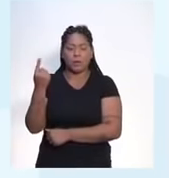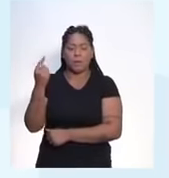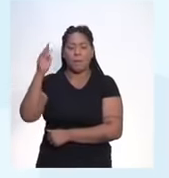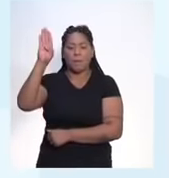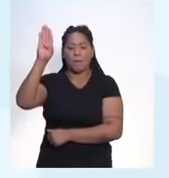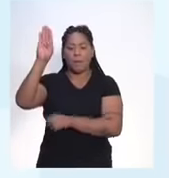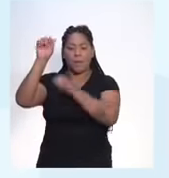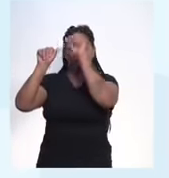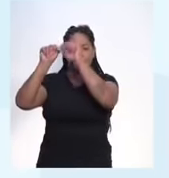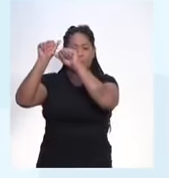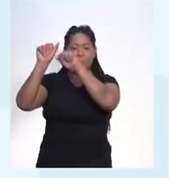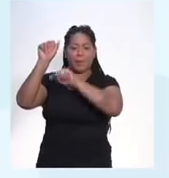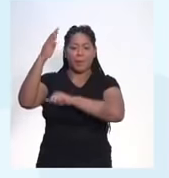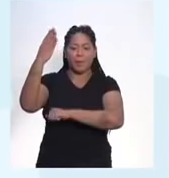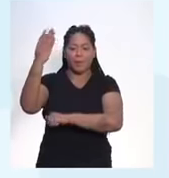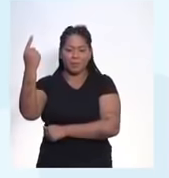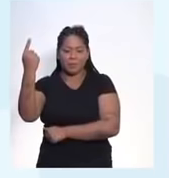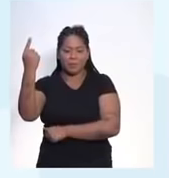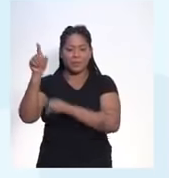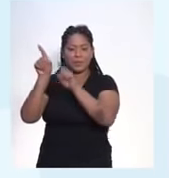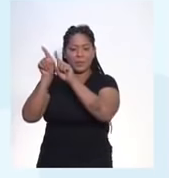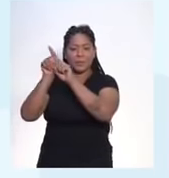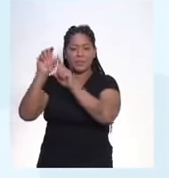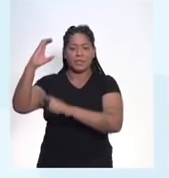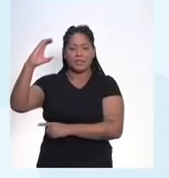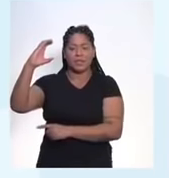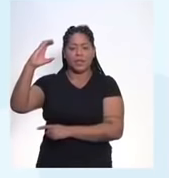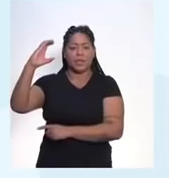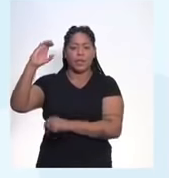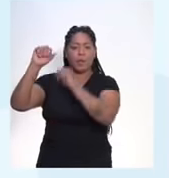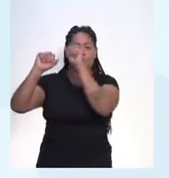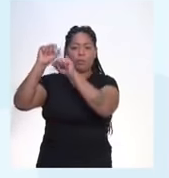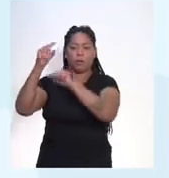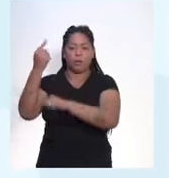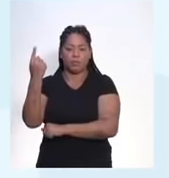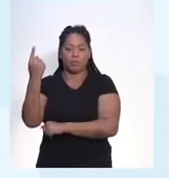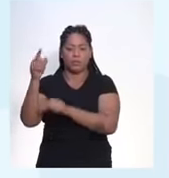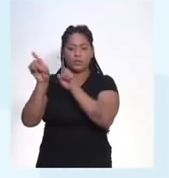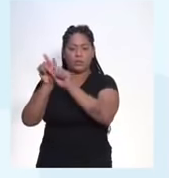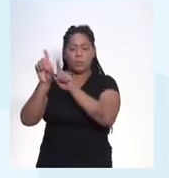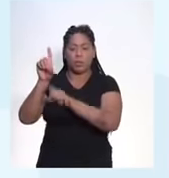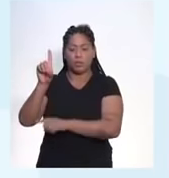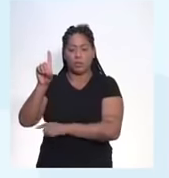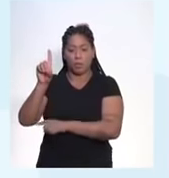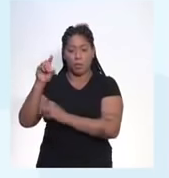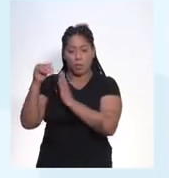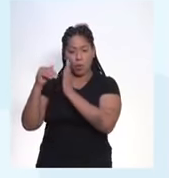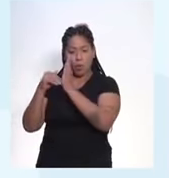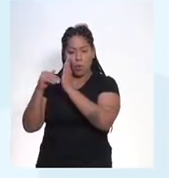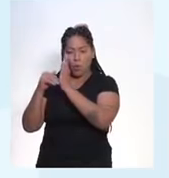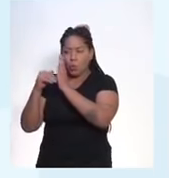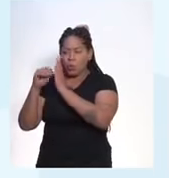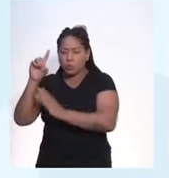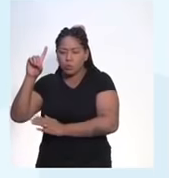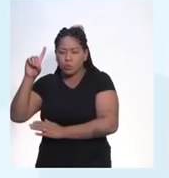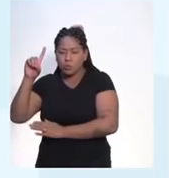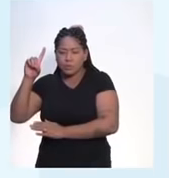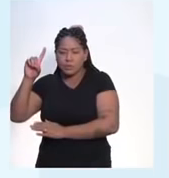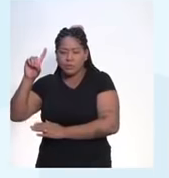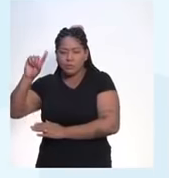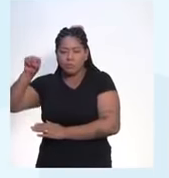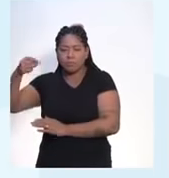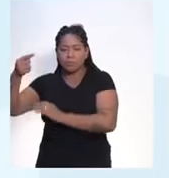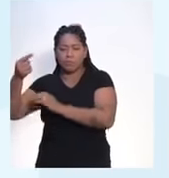o b1 meus e virou meu são e o de aqui por último meu de um